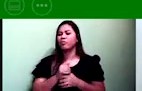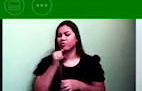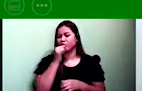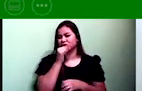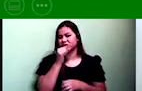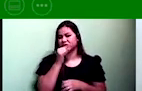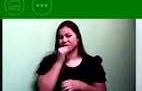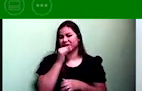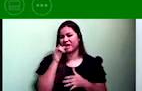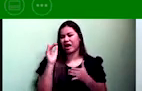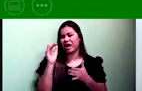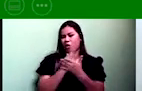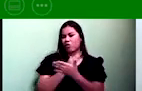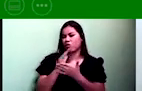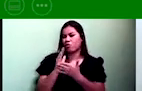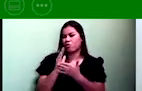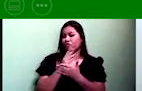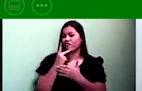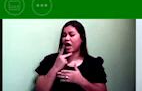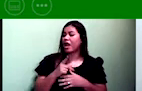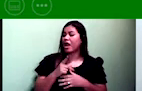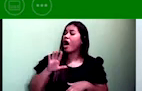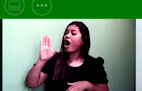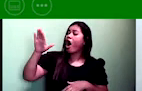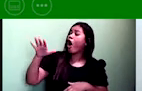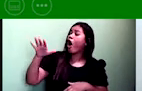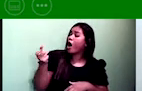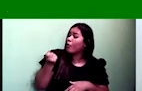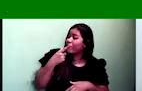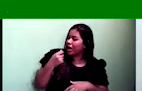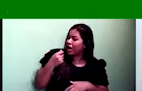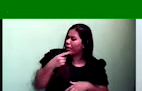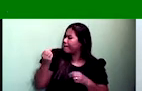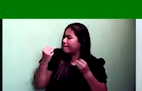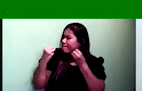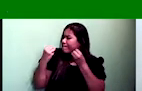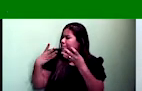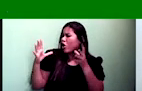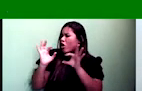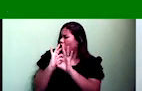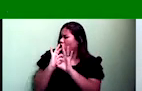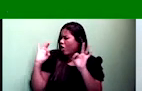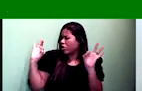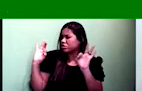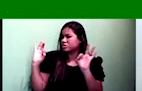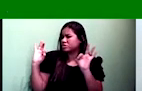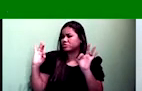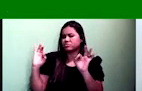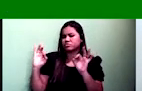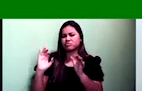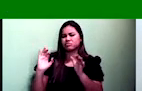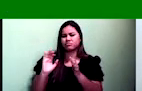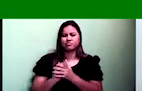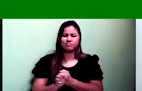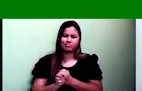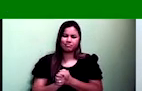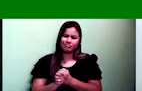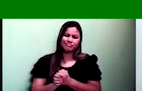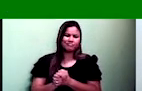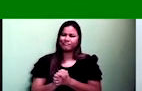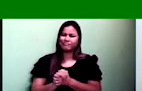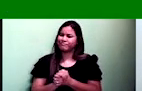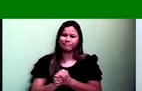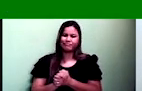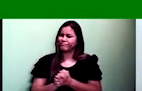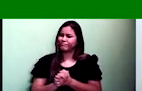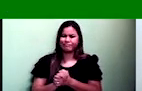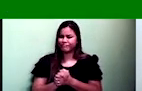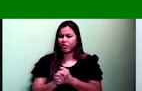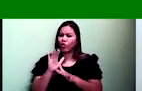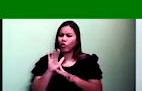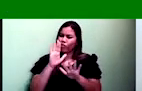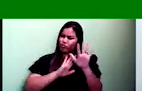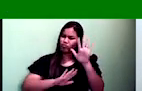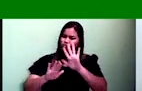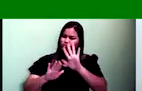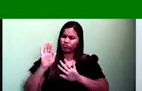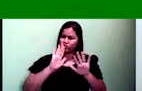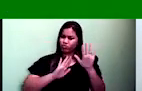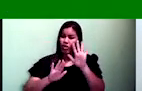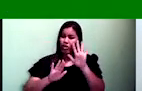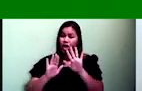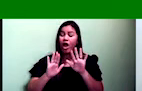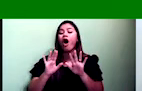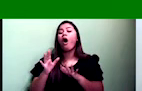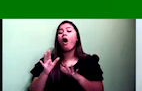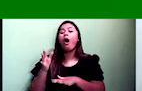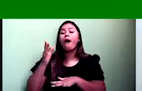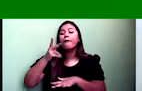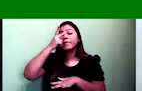dizer, eu tomei isso e deu certo, ficou bom. O farmacêutico. Entenda que o farmacêutico ele vive de vender